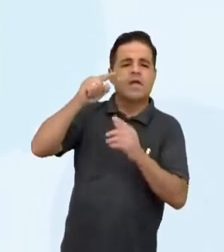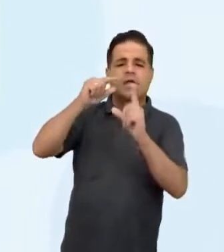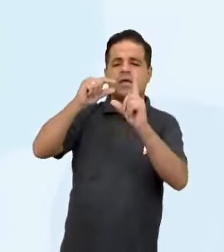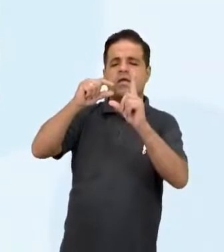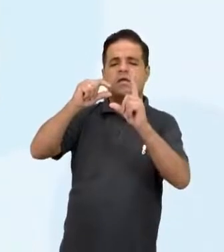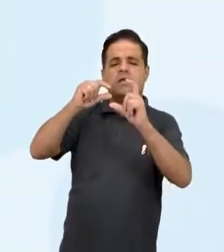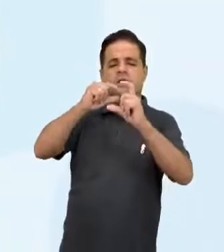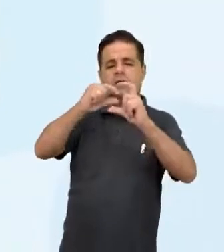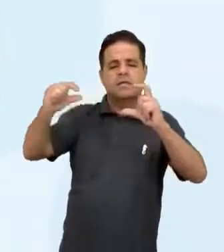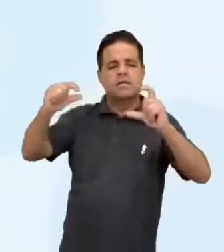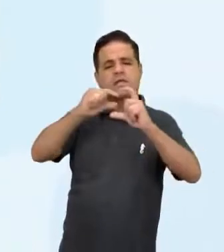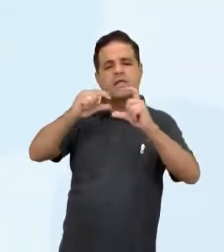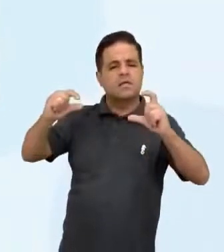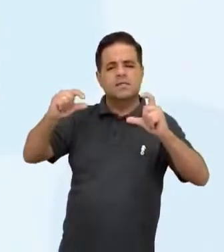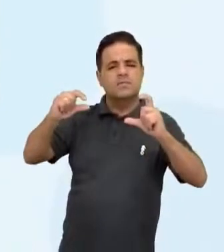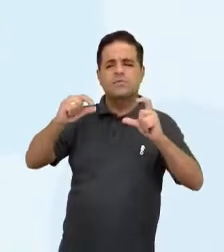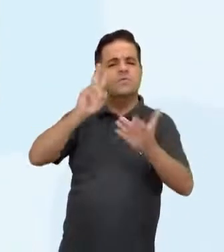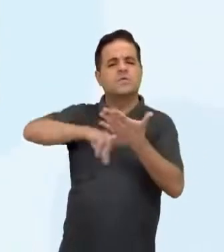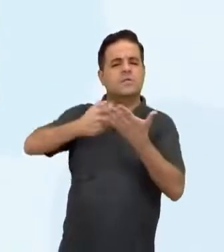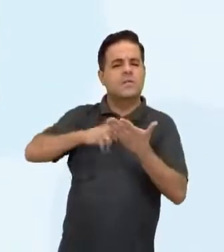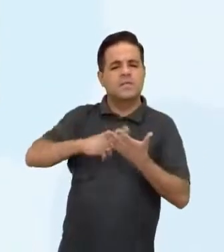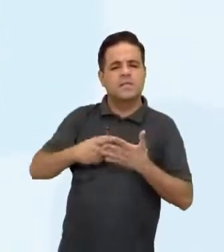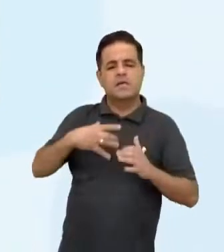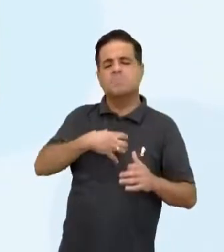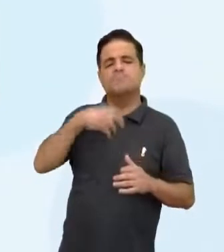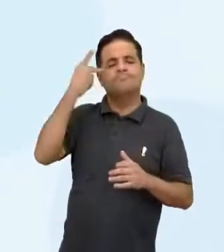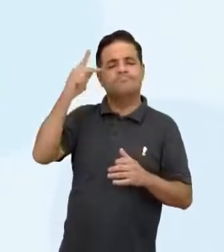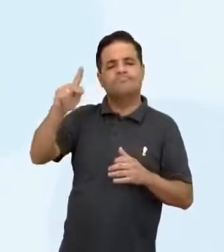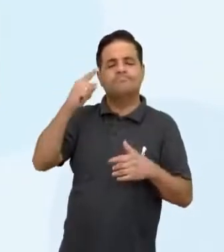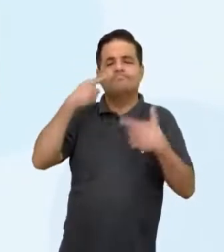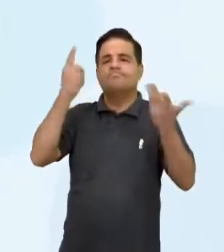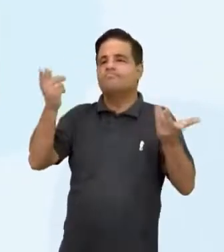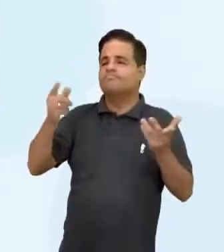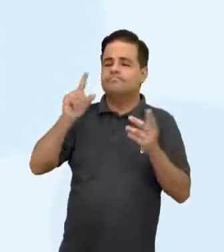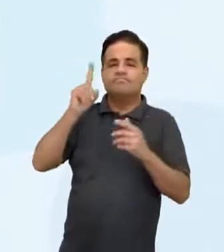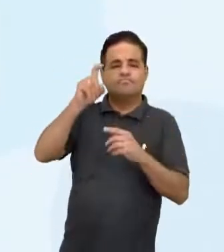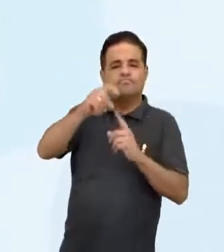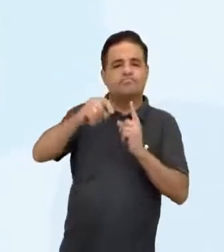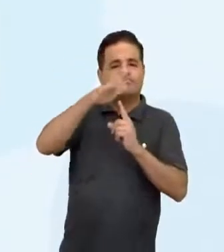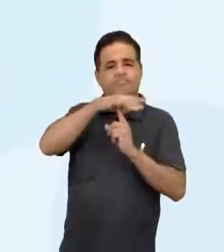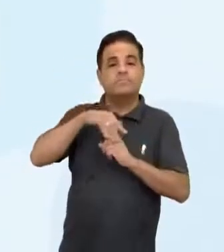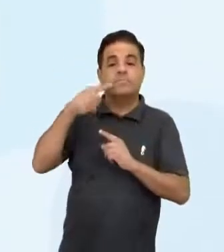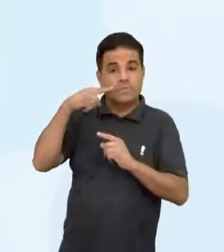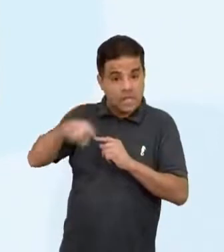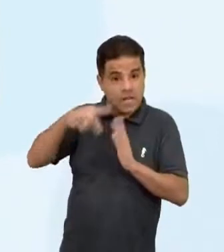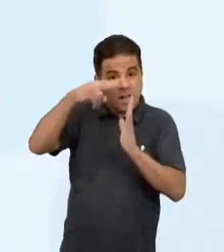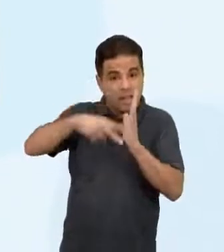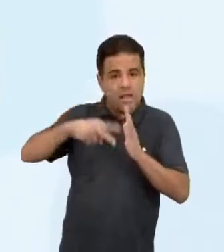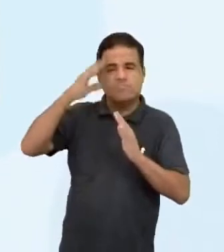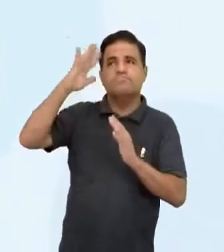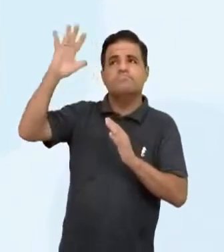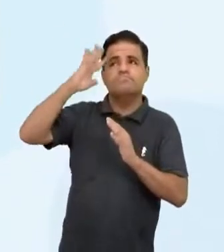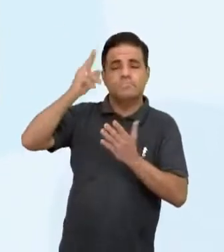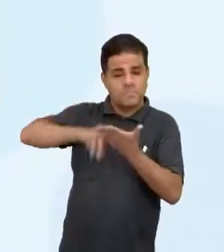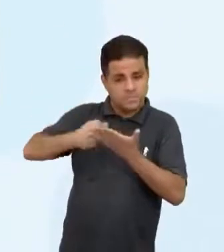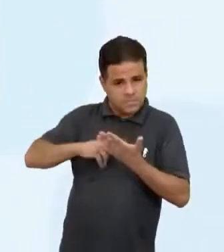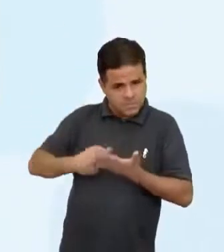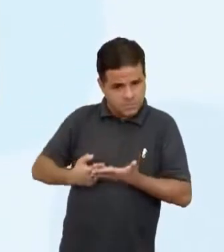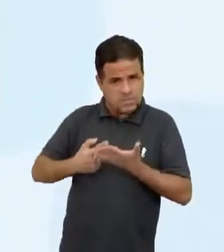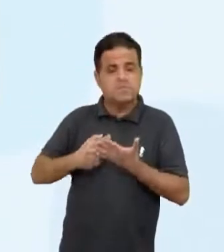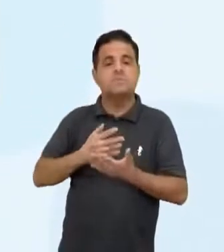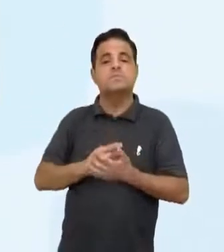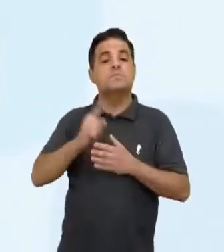sobre esta tirinha? Tá? Então tem uma tirinha aí do bichinho de jardim para você ler e interpretar. Eu vou até ler para vocês,